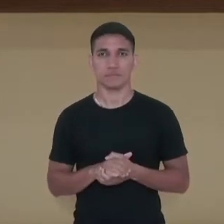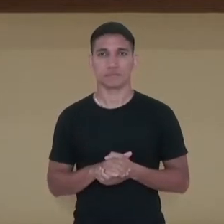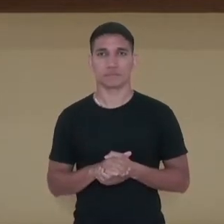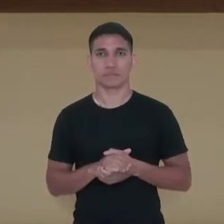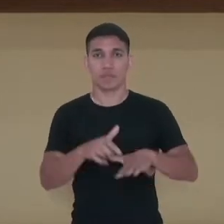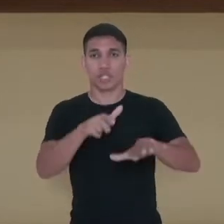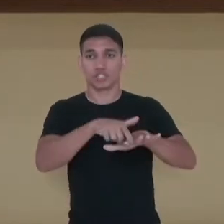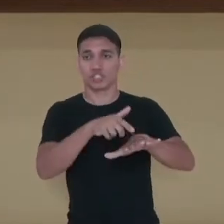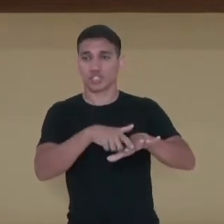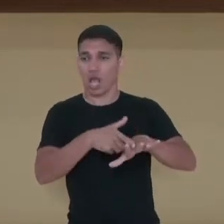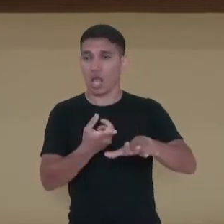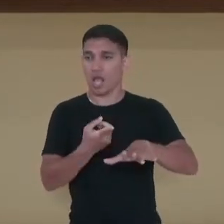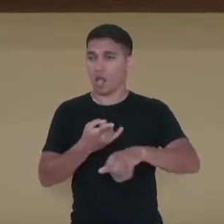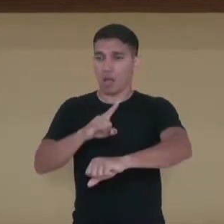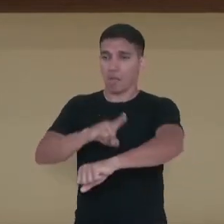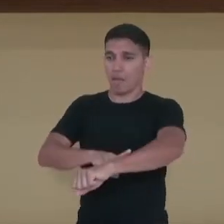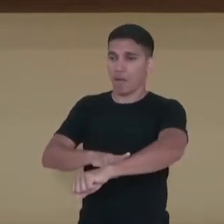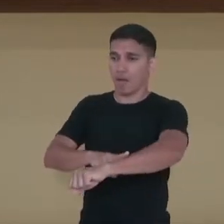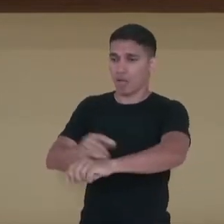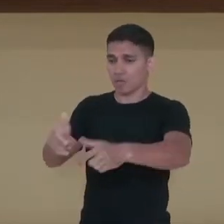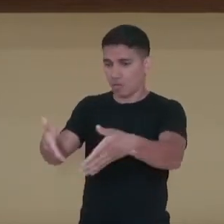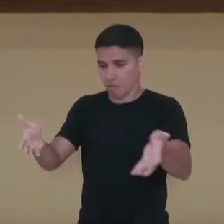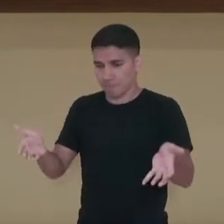chinelo, banheiro, pia,